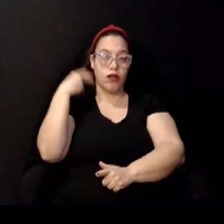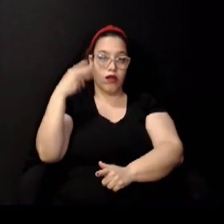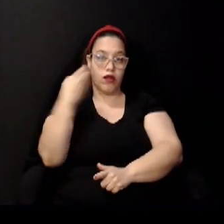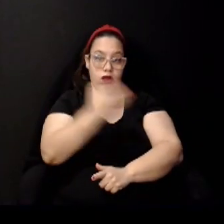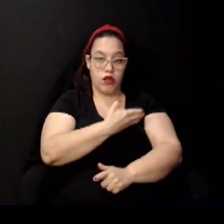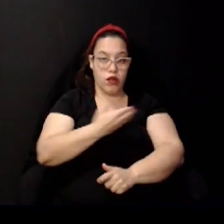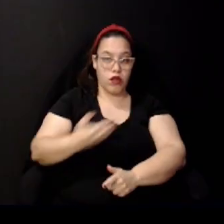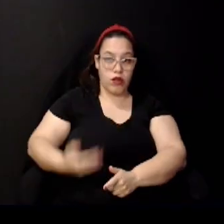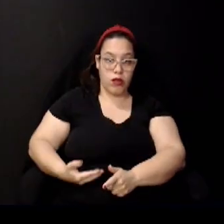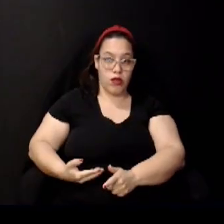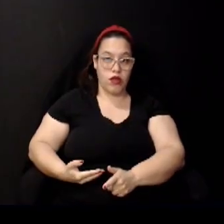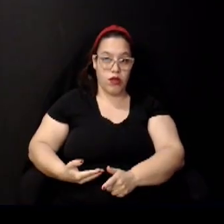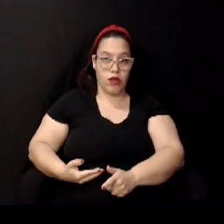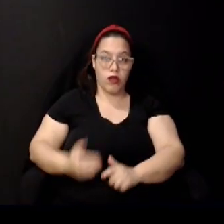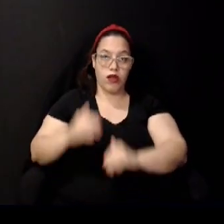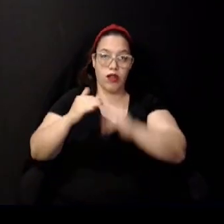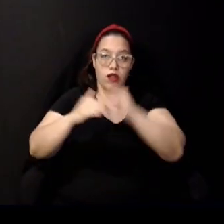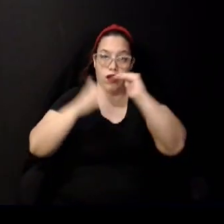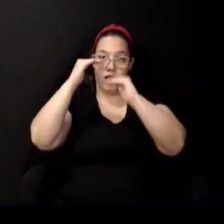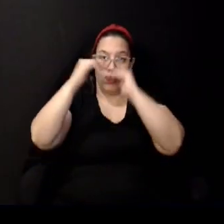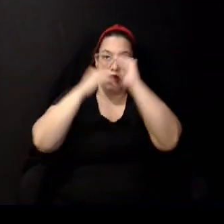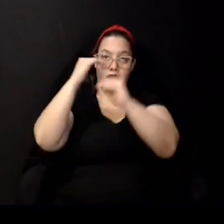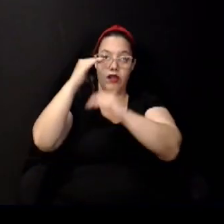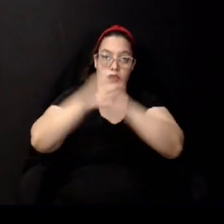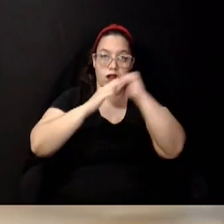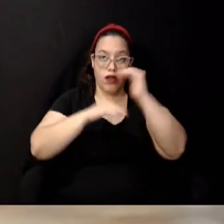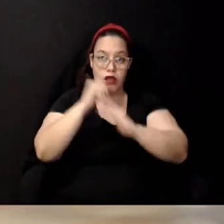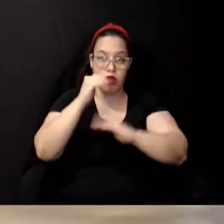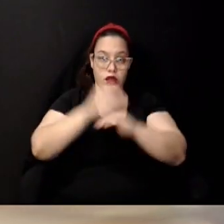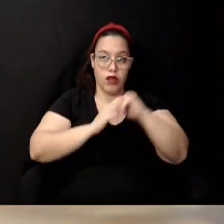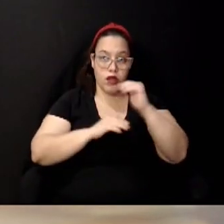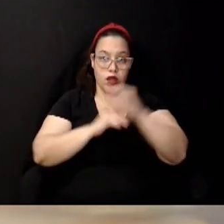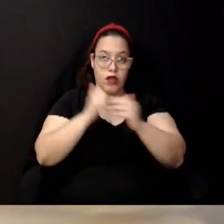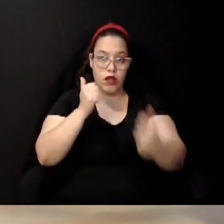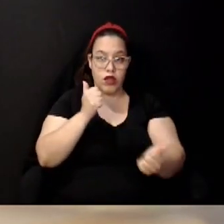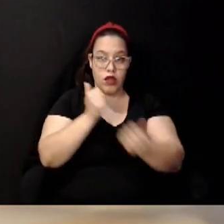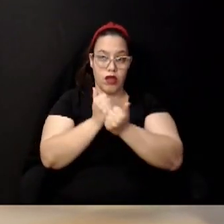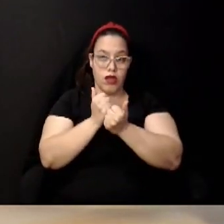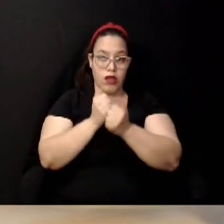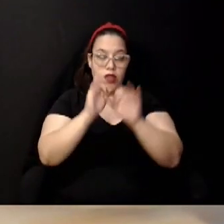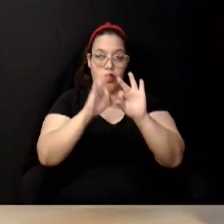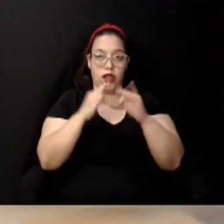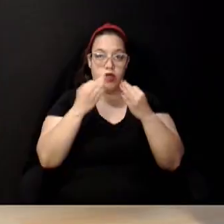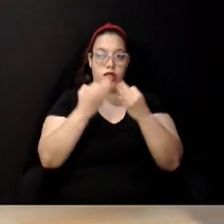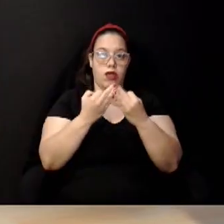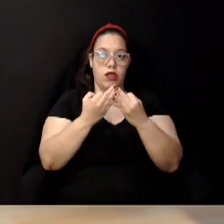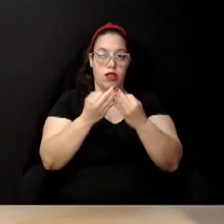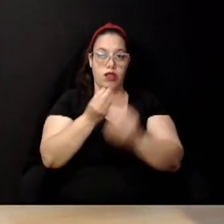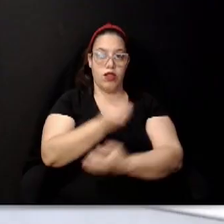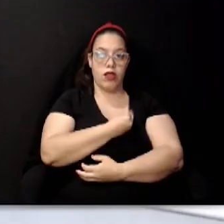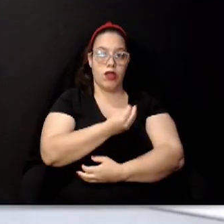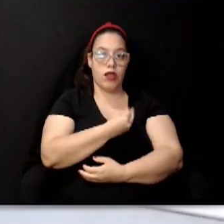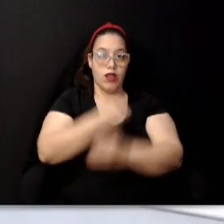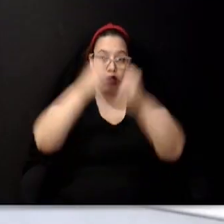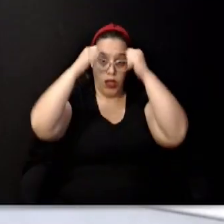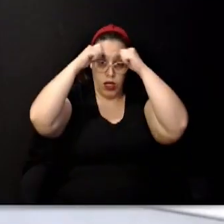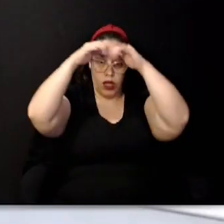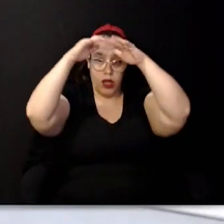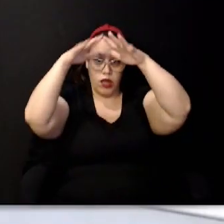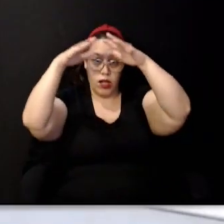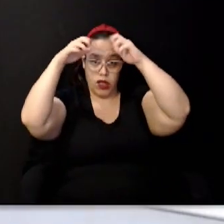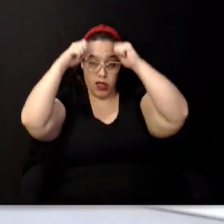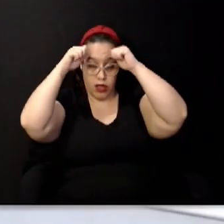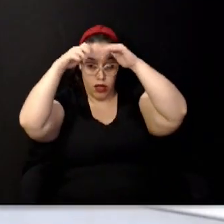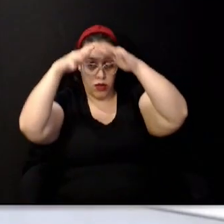o desenvolvimento de serviços e o apoio às famílias que convivem com o autismo. A gente precisa trazer